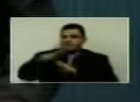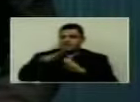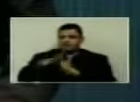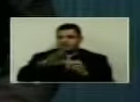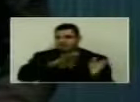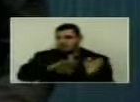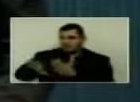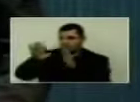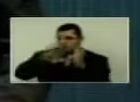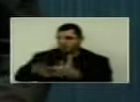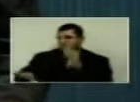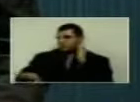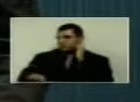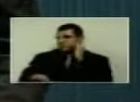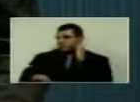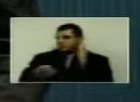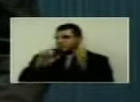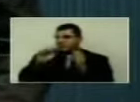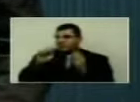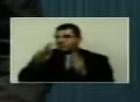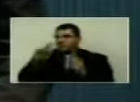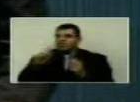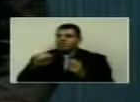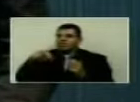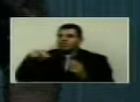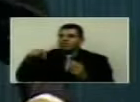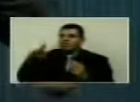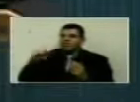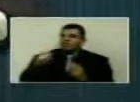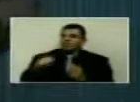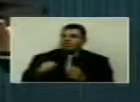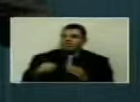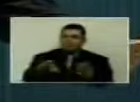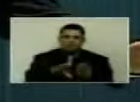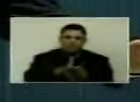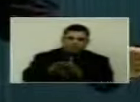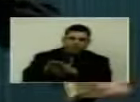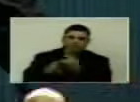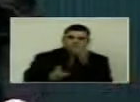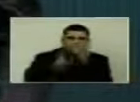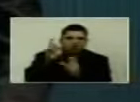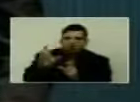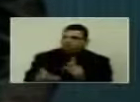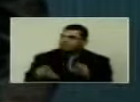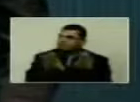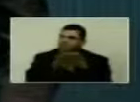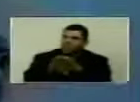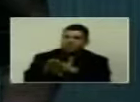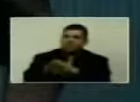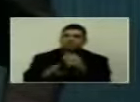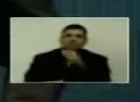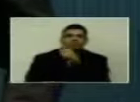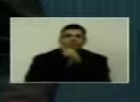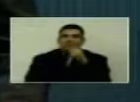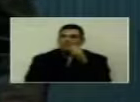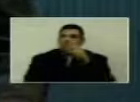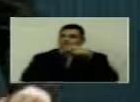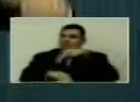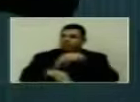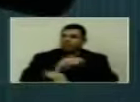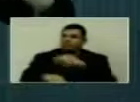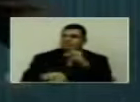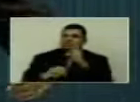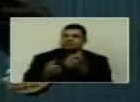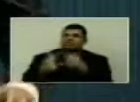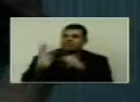foram desclassificadas e a Arga Norte ganhou todos os itens. O mesmo modus operandi da merenda escolar do município,